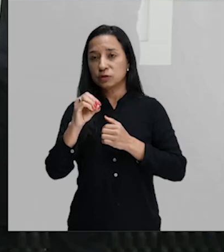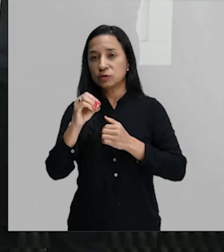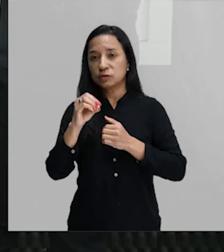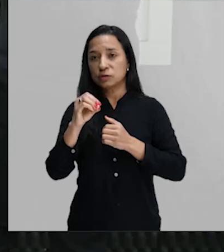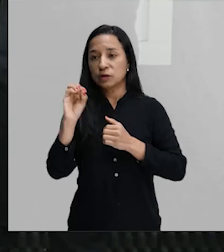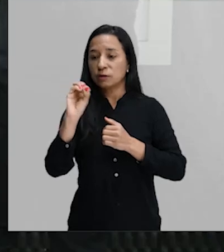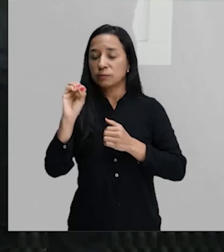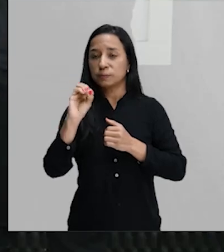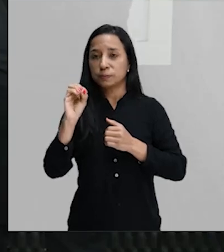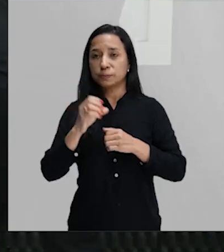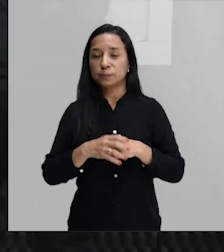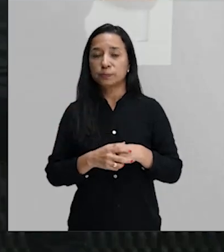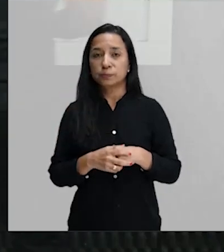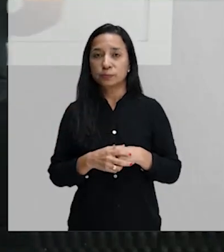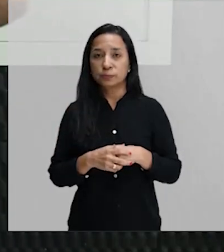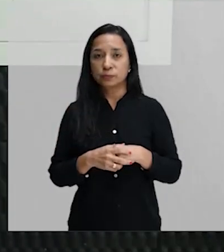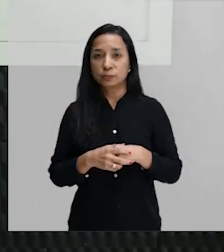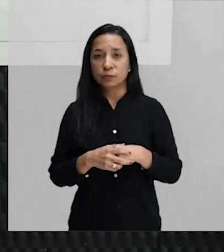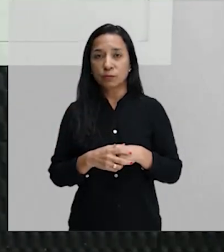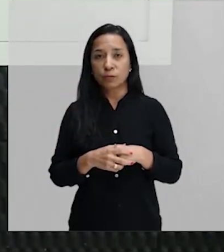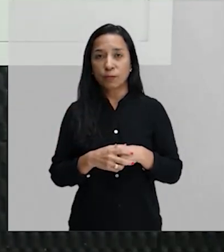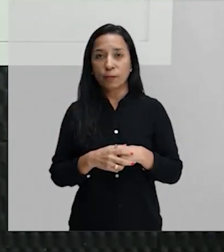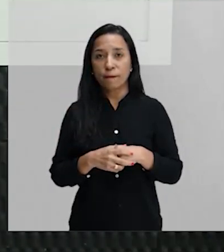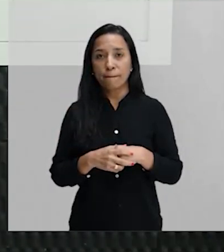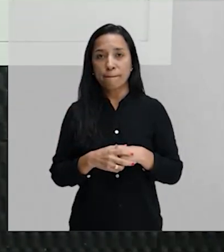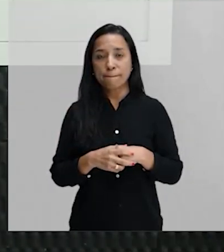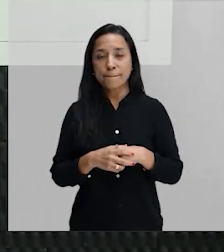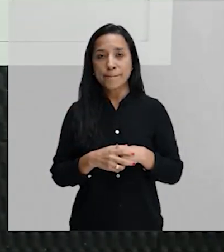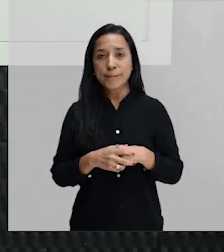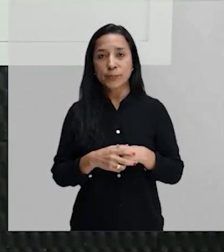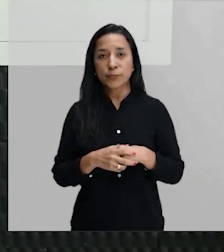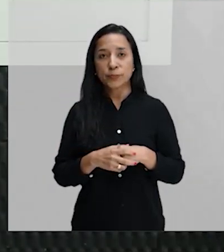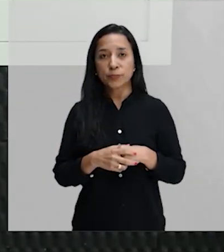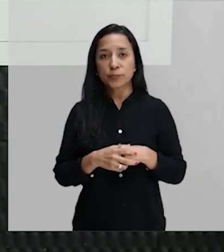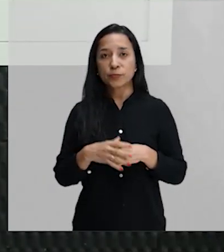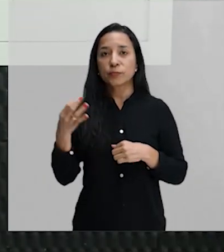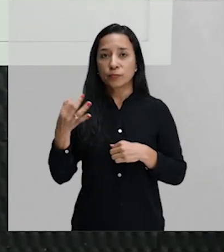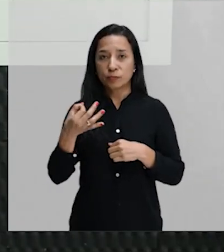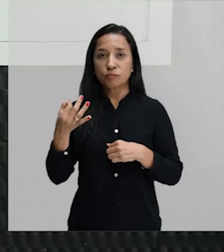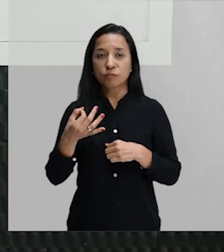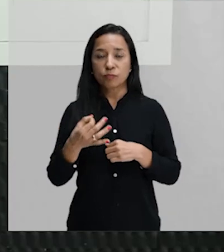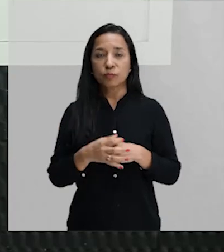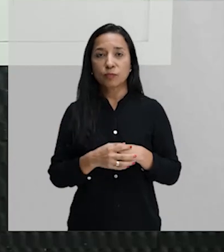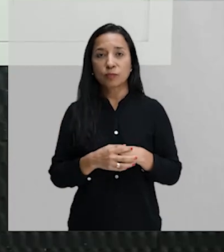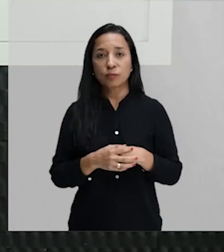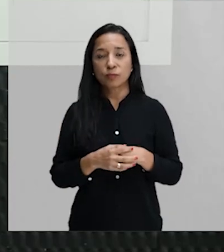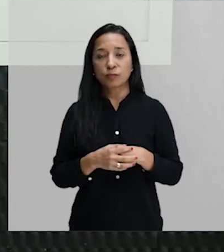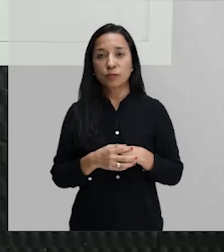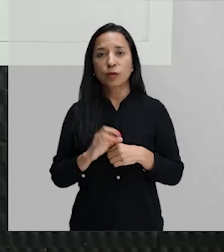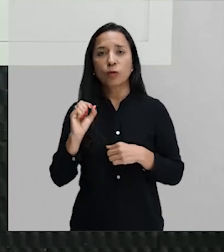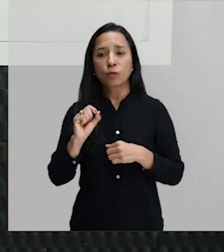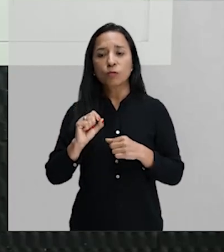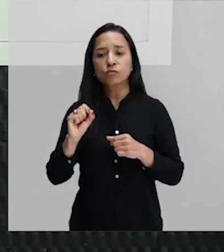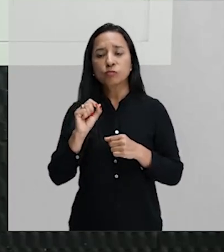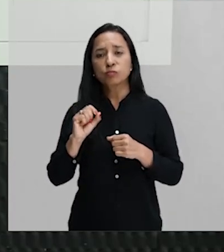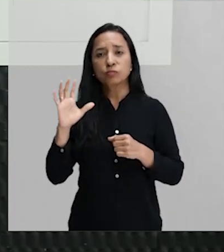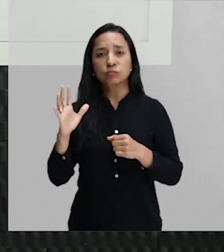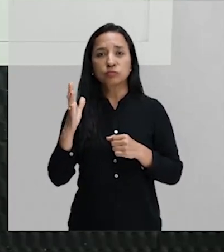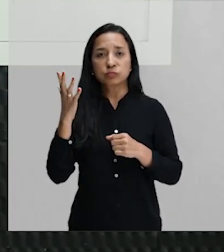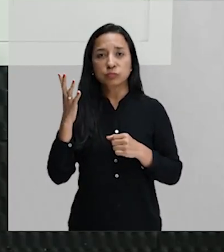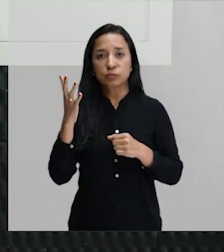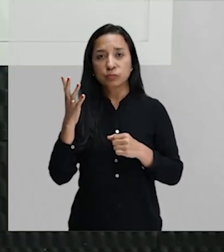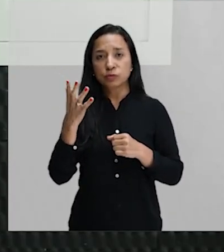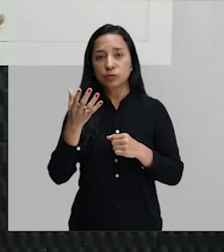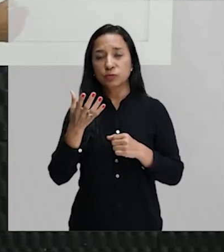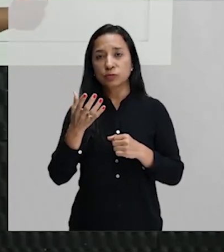graus. Menos 60 graus. Certo? Certo? Então, o que acontece? O seno